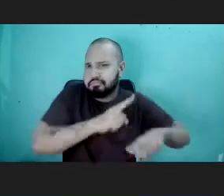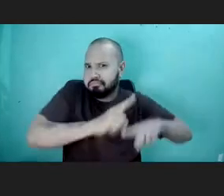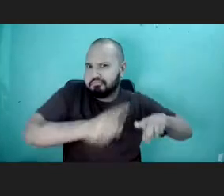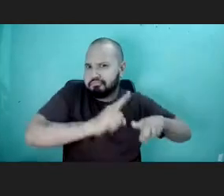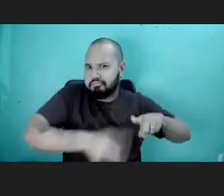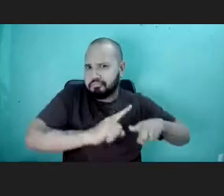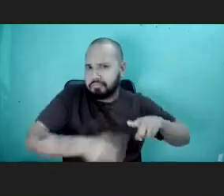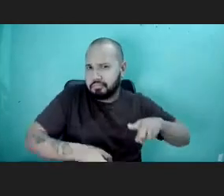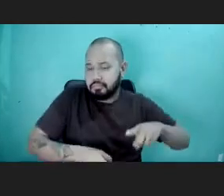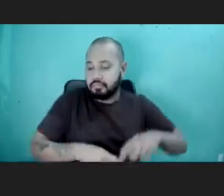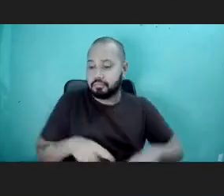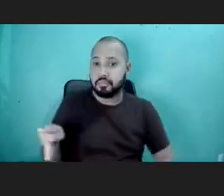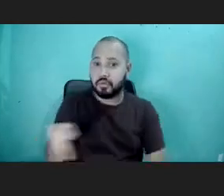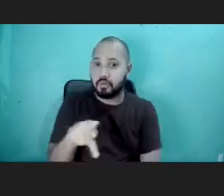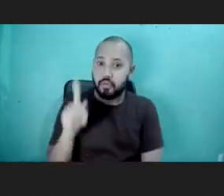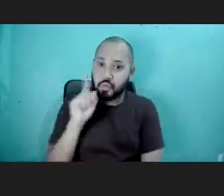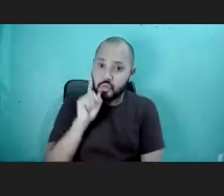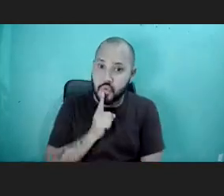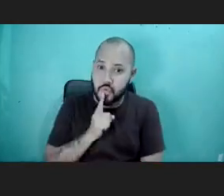Professores surdos perderam espaço,